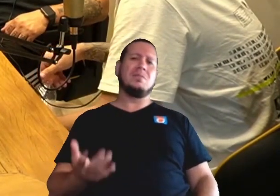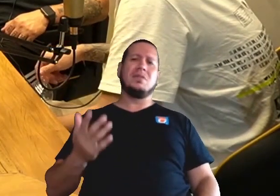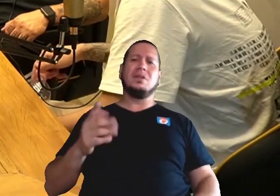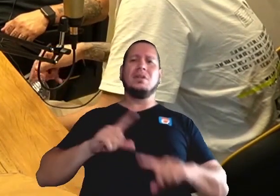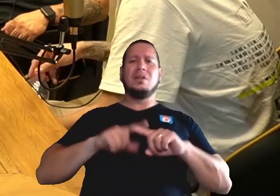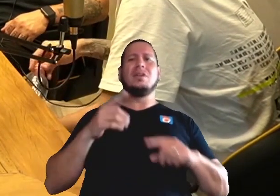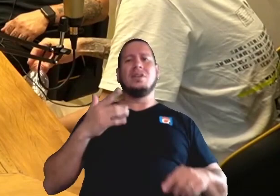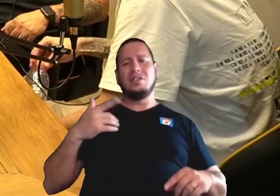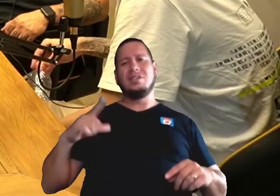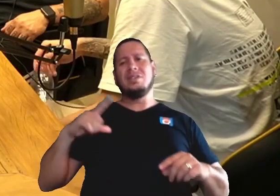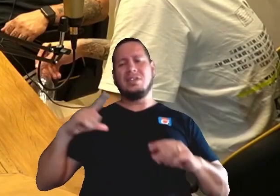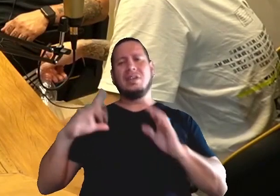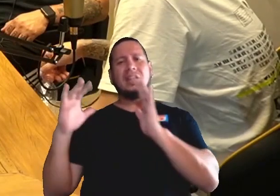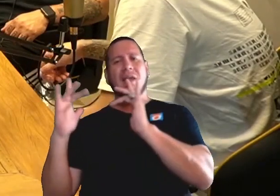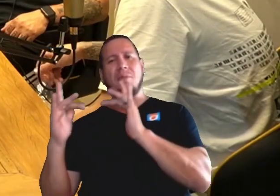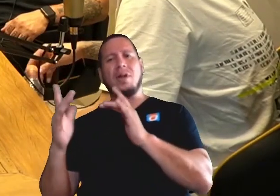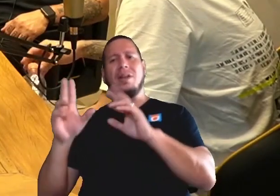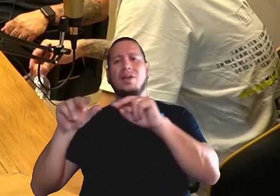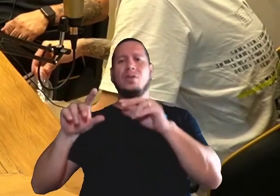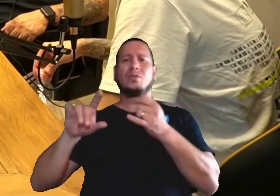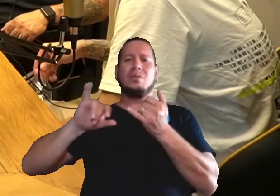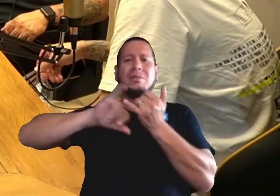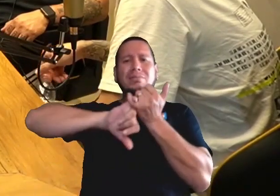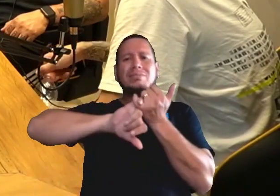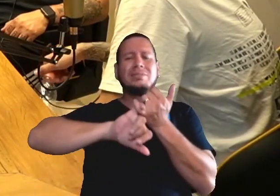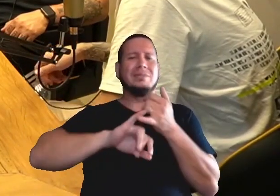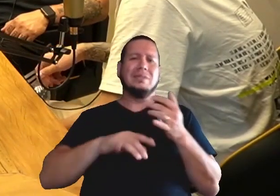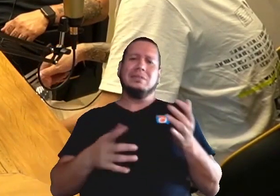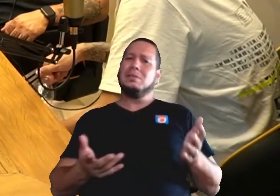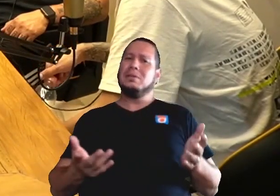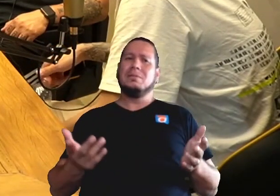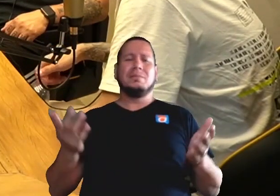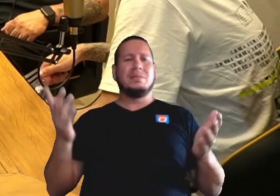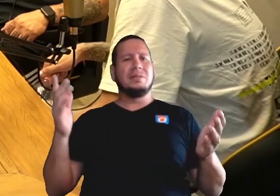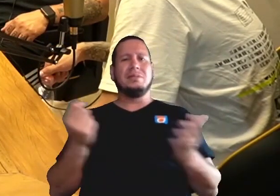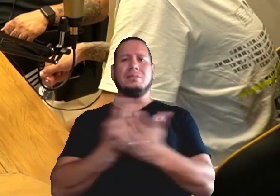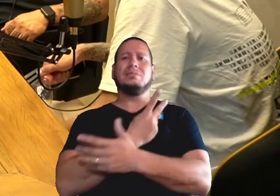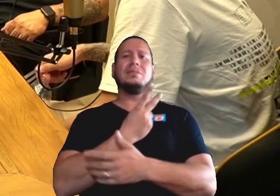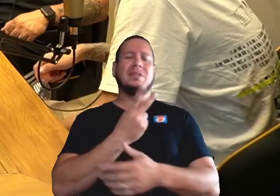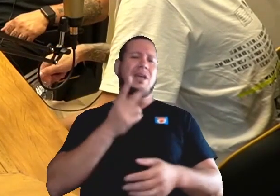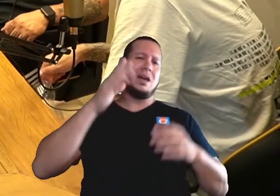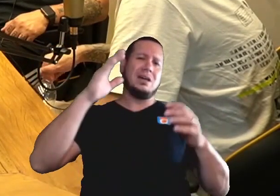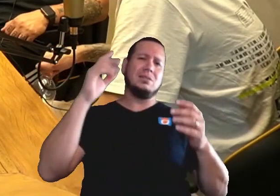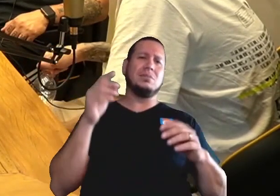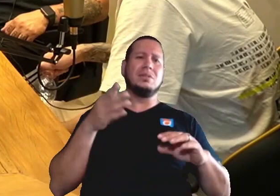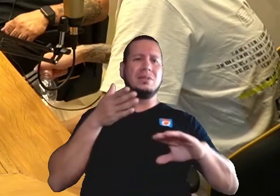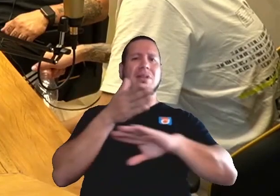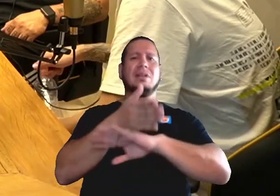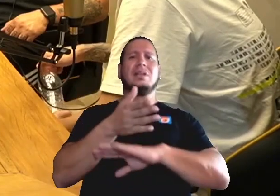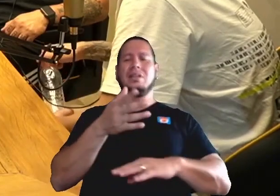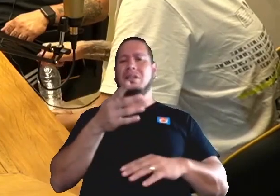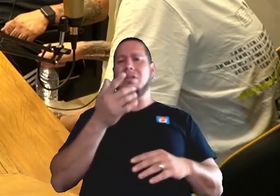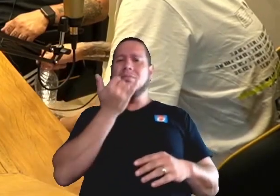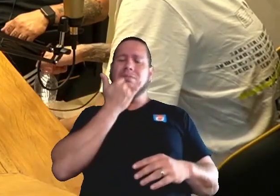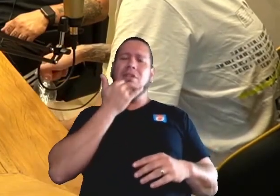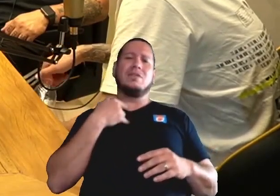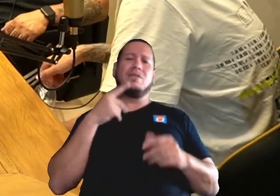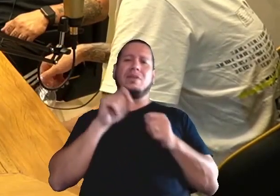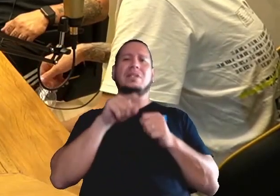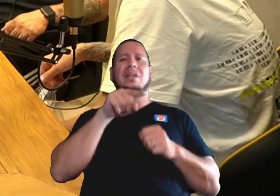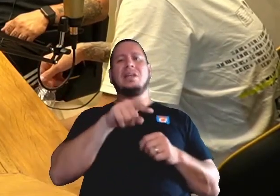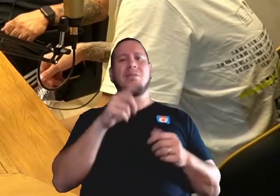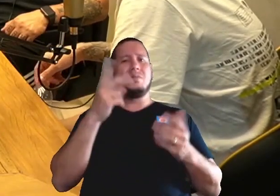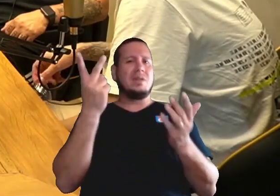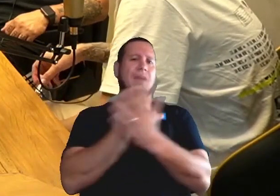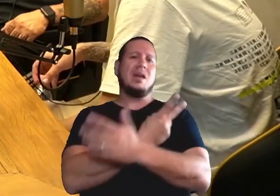mano mas eu tinha namorada pai ficou nunca traí minha namorada pai falei para os mano tá errado mano não tem como eu entrar nesse bagulho que eu vou fazer aqui